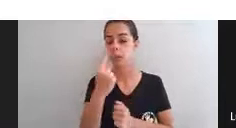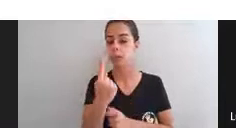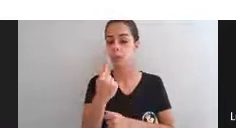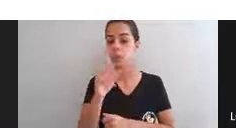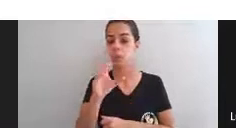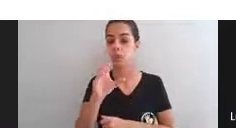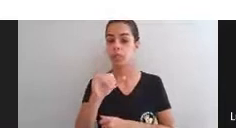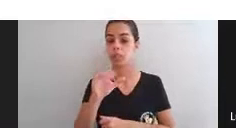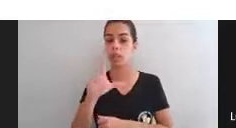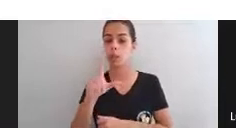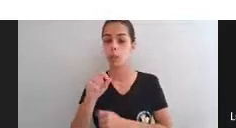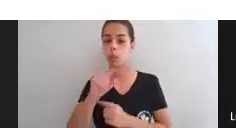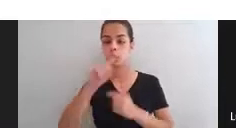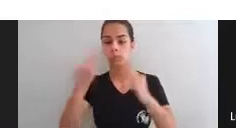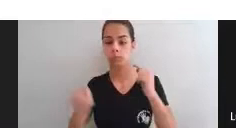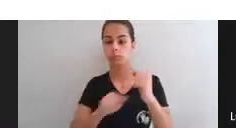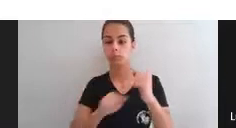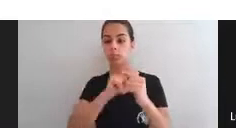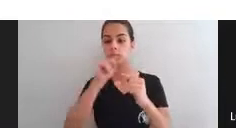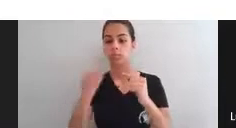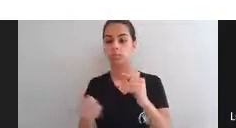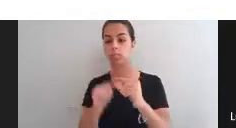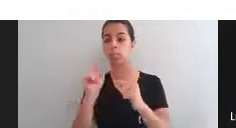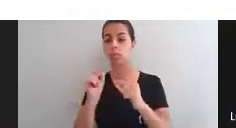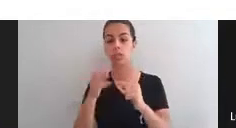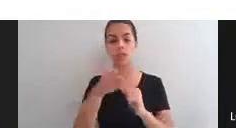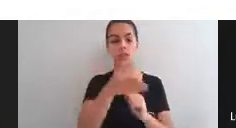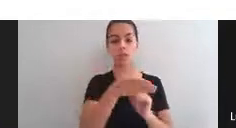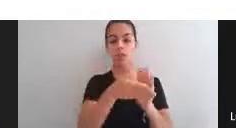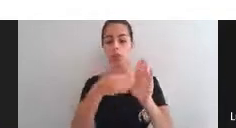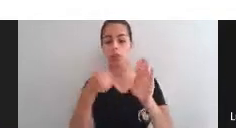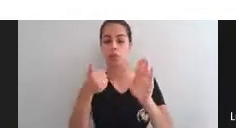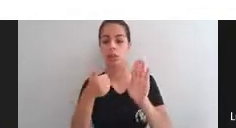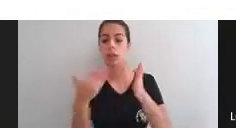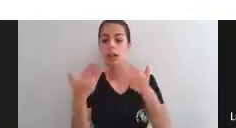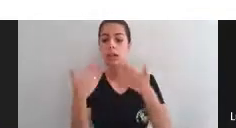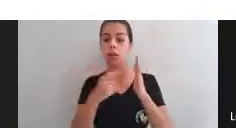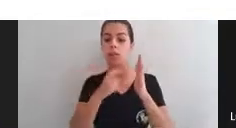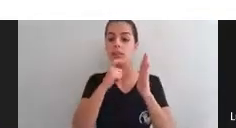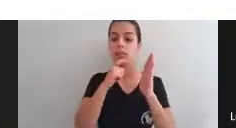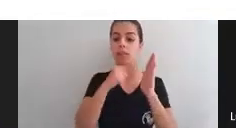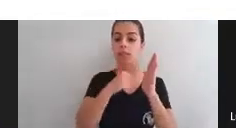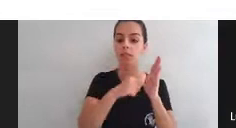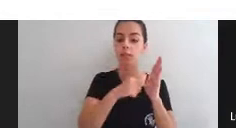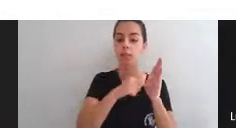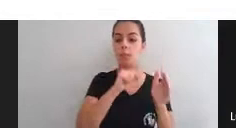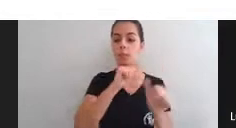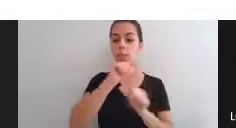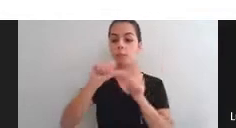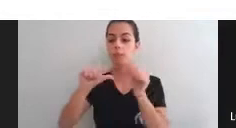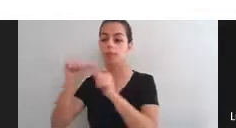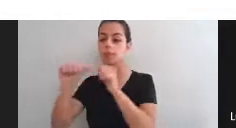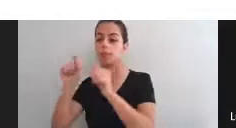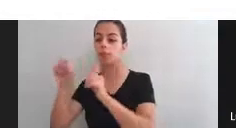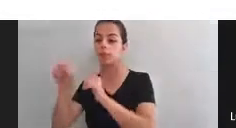em que a gente está tirando calor da fonte fria e passando diretamente para a fonte